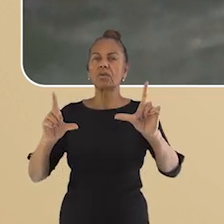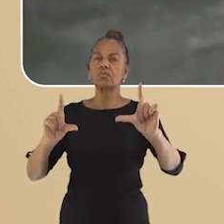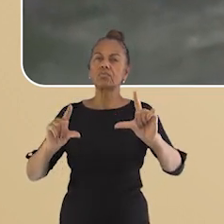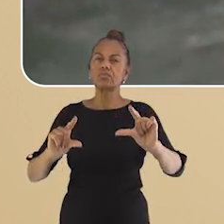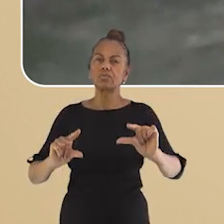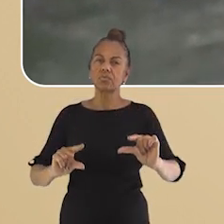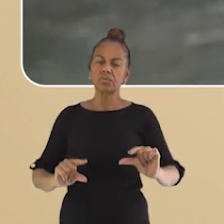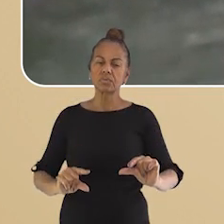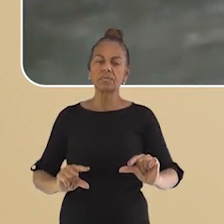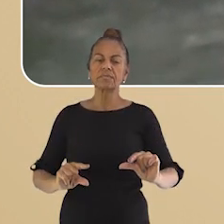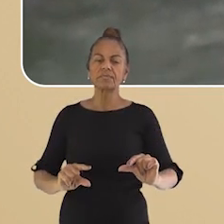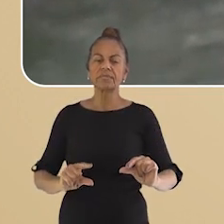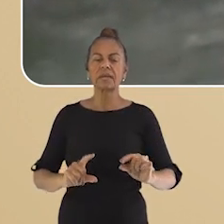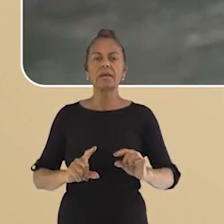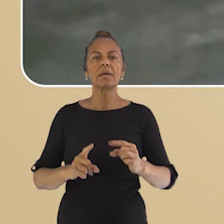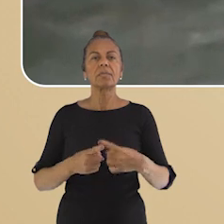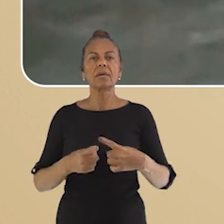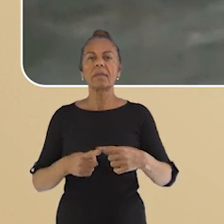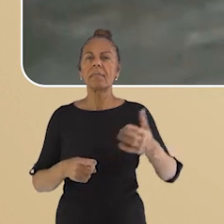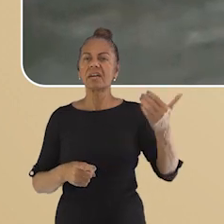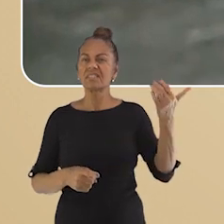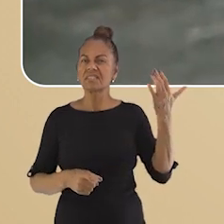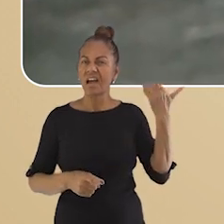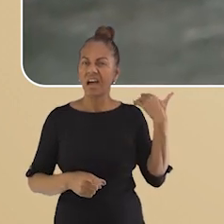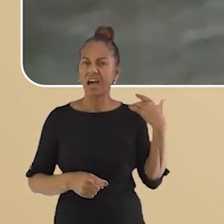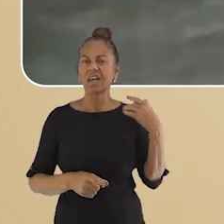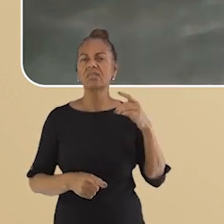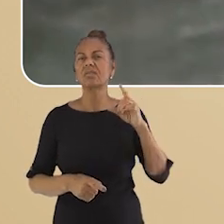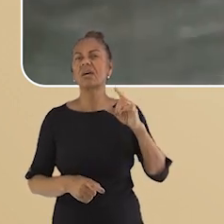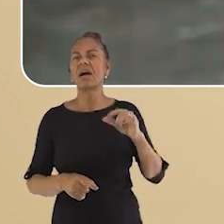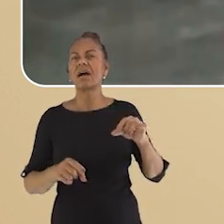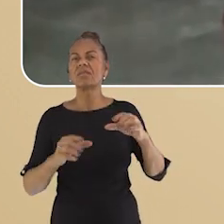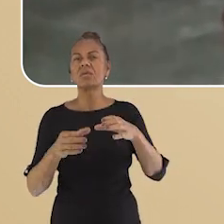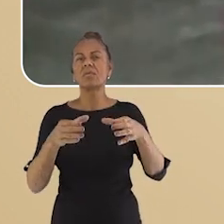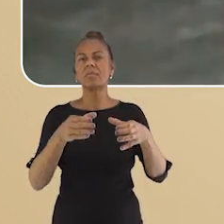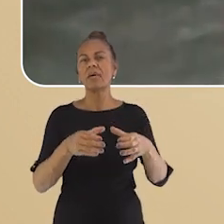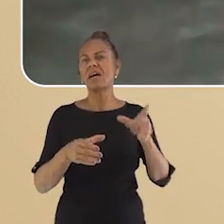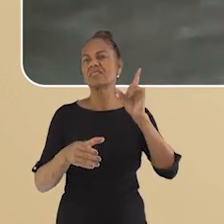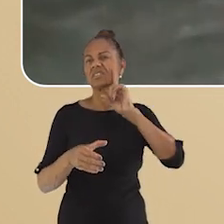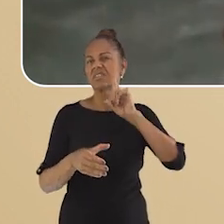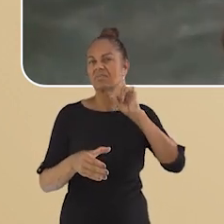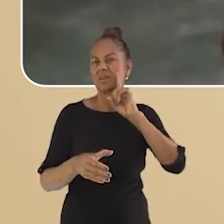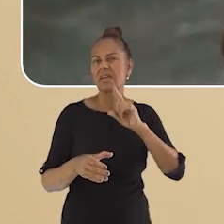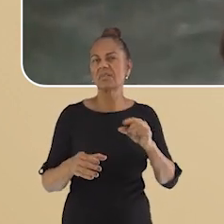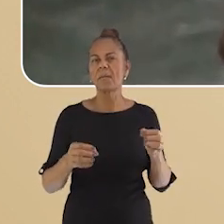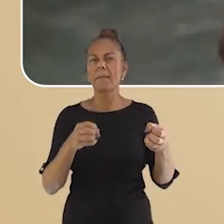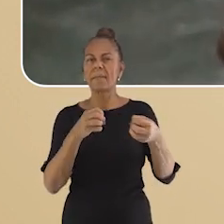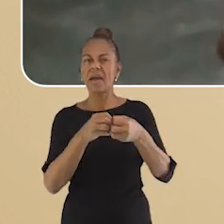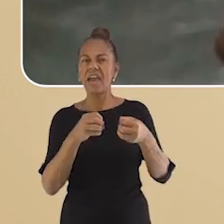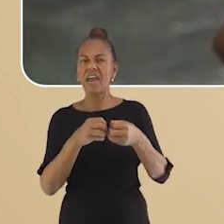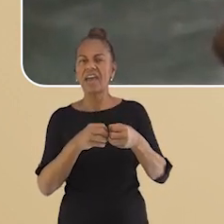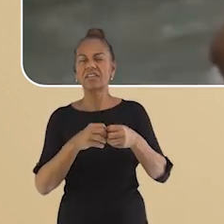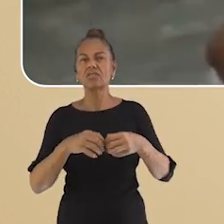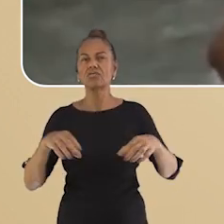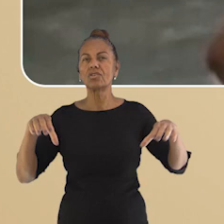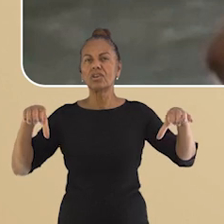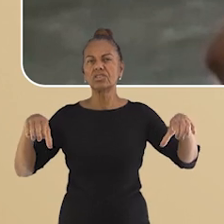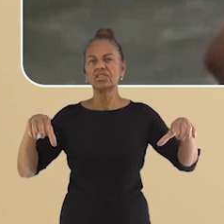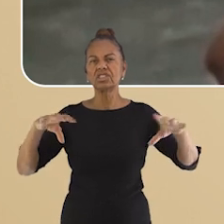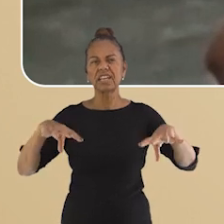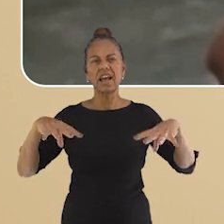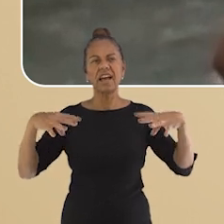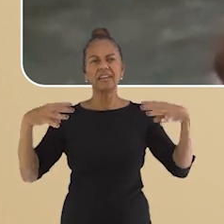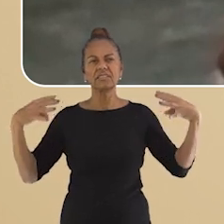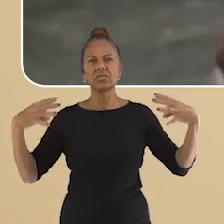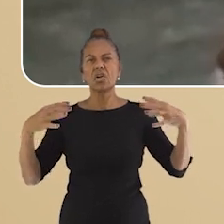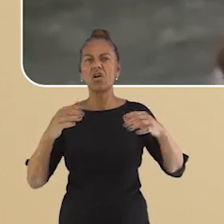Jardim América, tinha que passar na Ponte do Camelo. Por ali onde era desportivo era mangue puro. A segunda